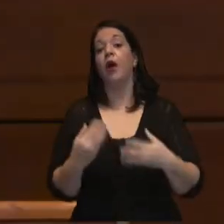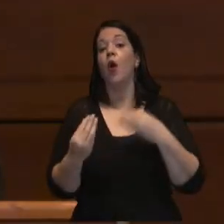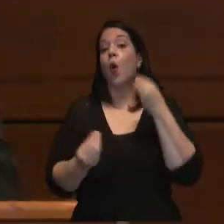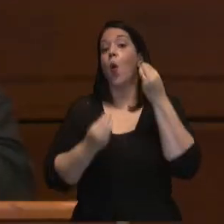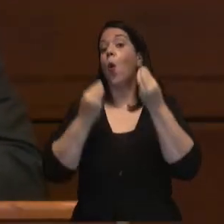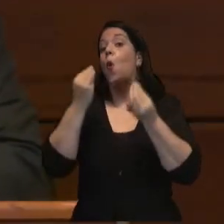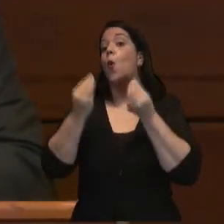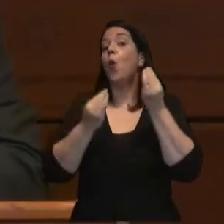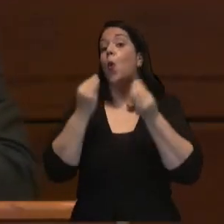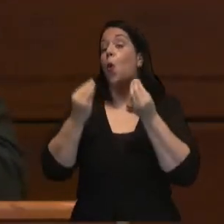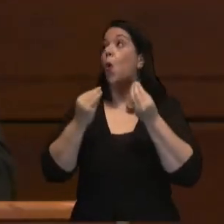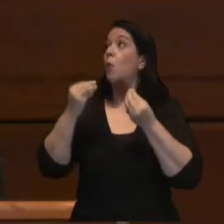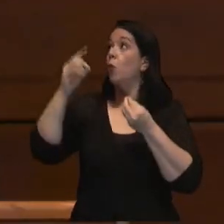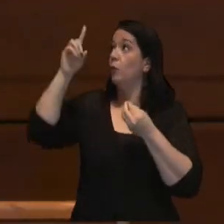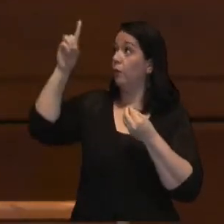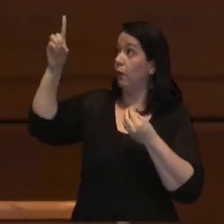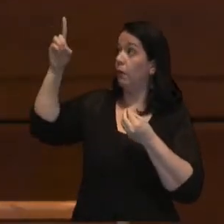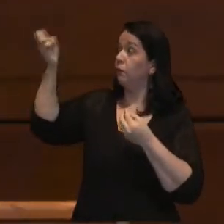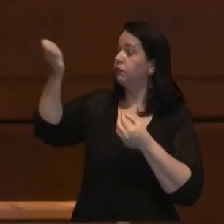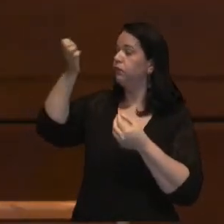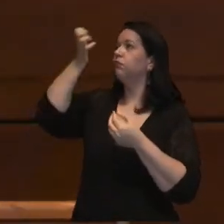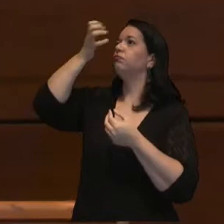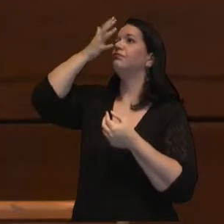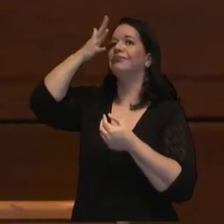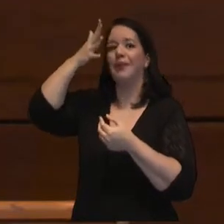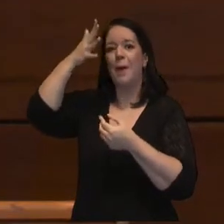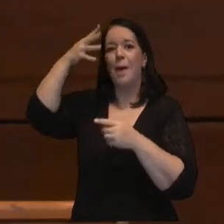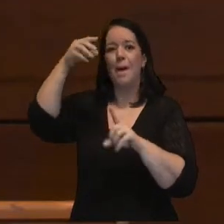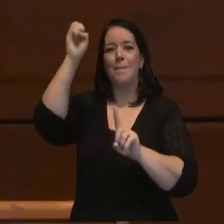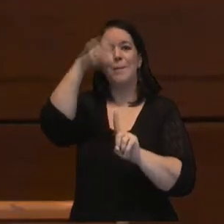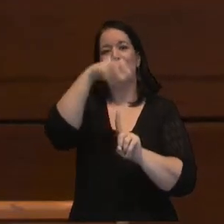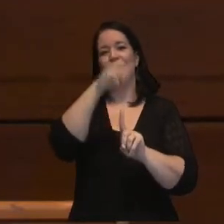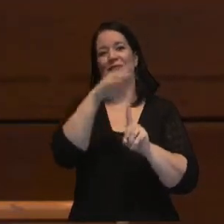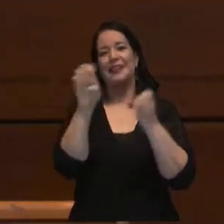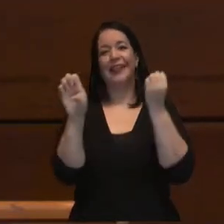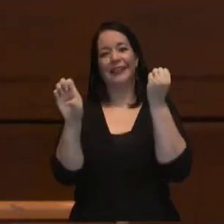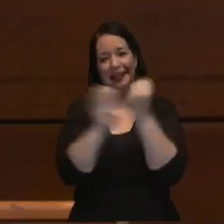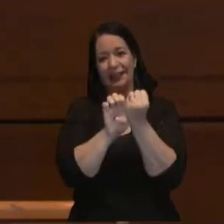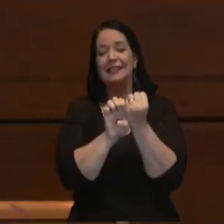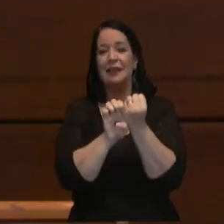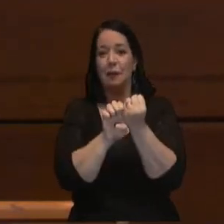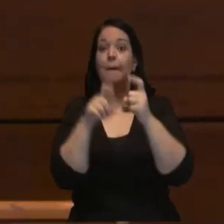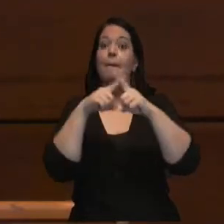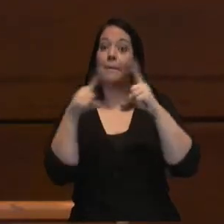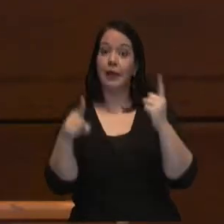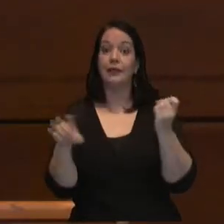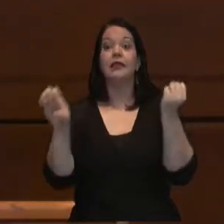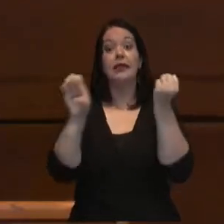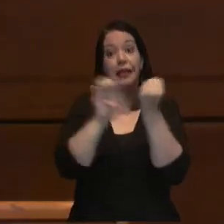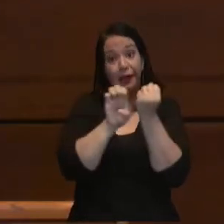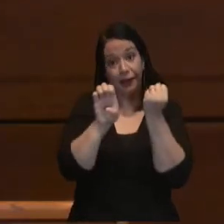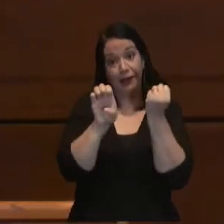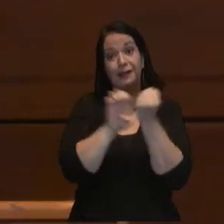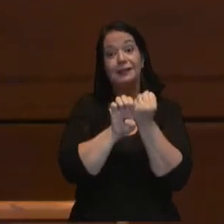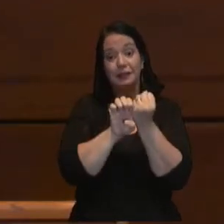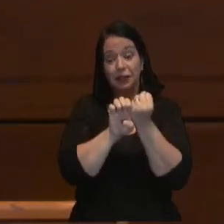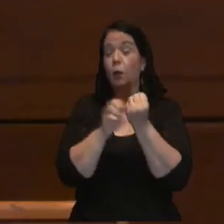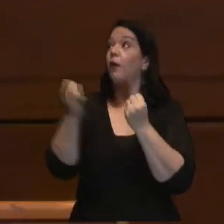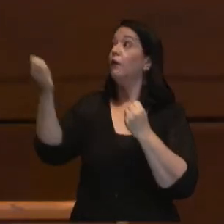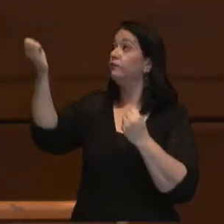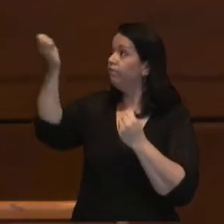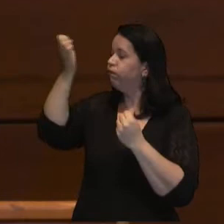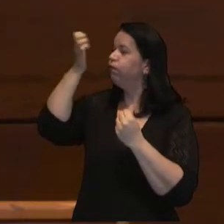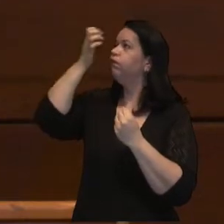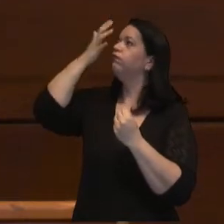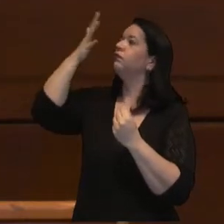tinha visão de Deus para orientar o povo. Ele tinha visão de Deus para dizer: não caminhe por aqui,